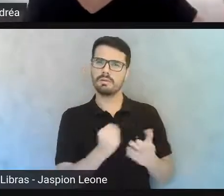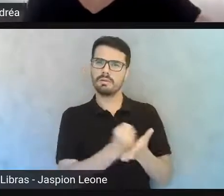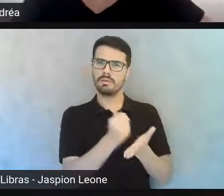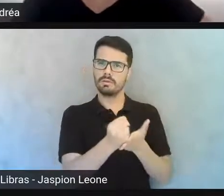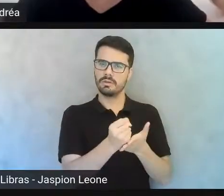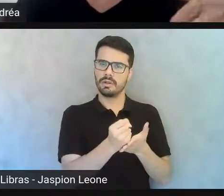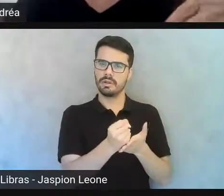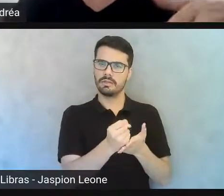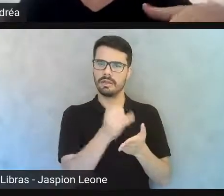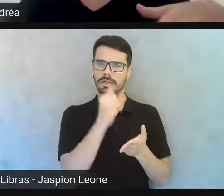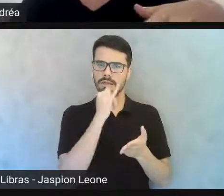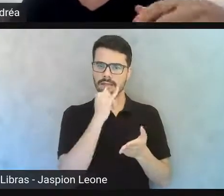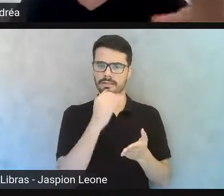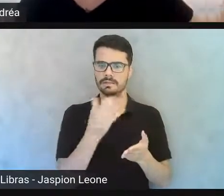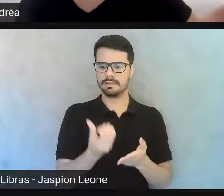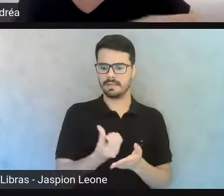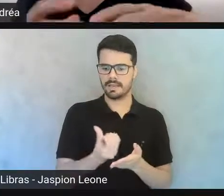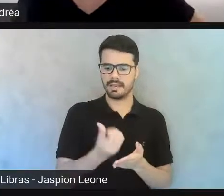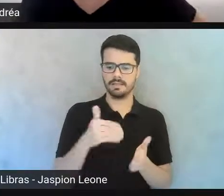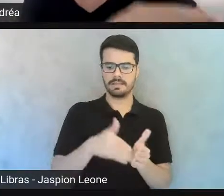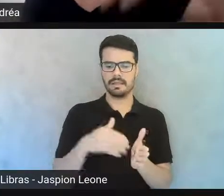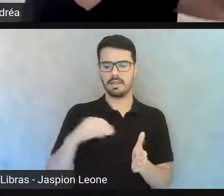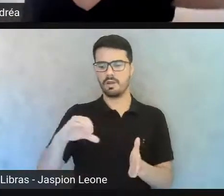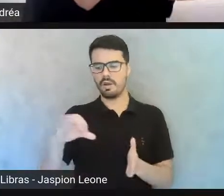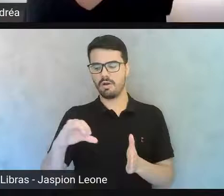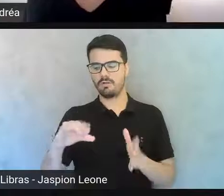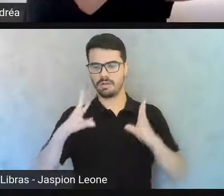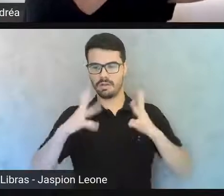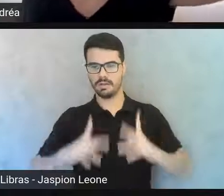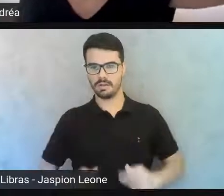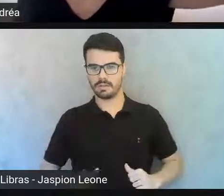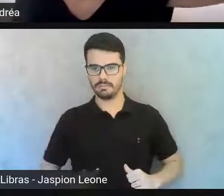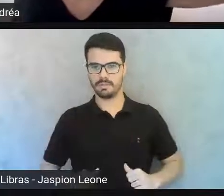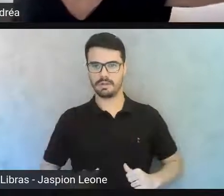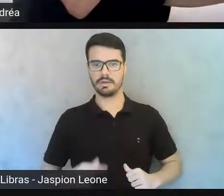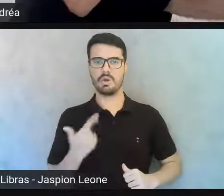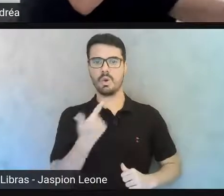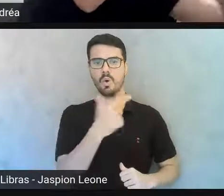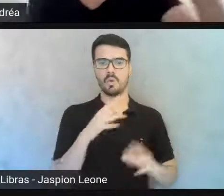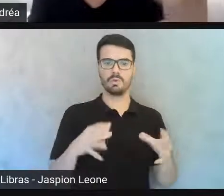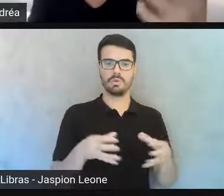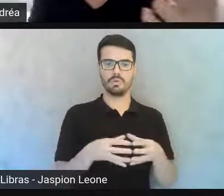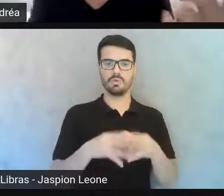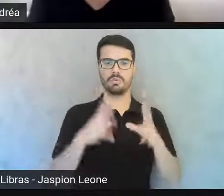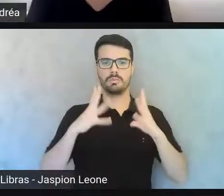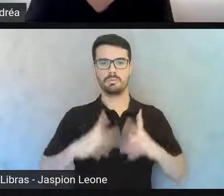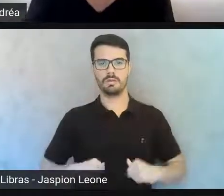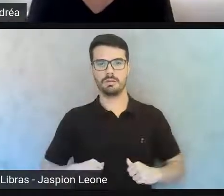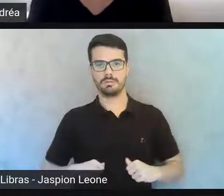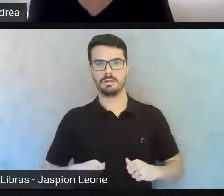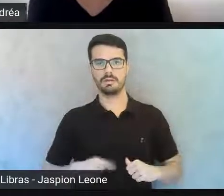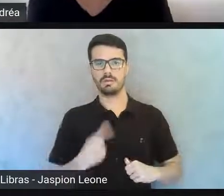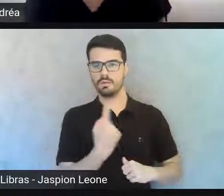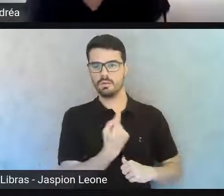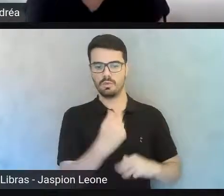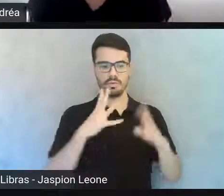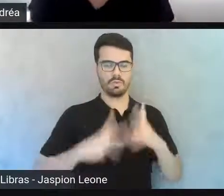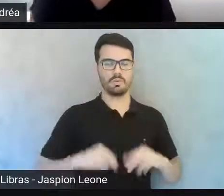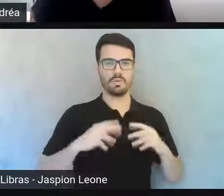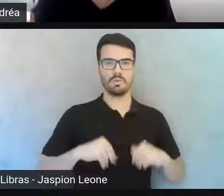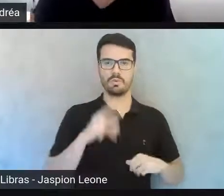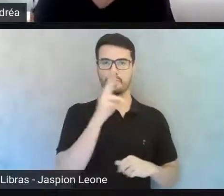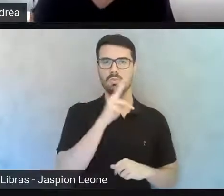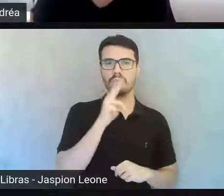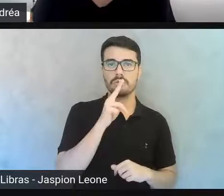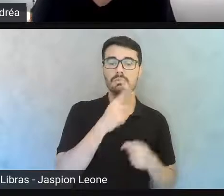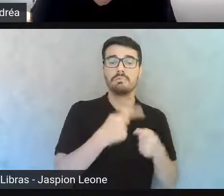noite, das 6 até as 9, vem uma equipe limpa, fica de manhã cedo, tá tudo limpo, fica um fixo para emergencial. Por